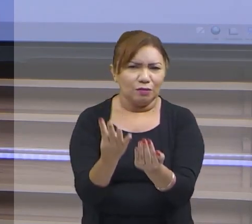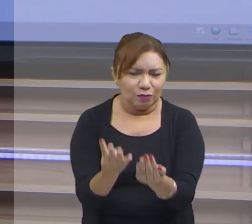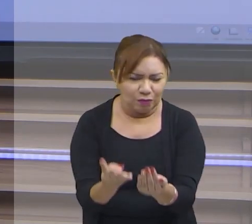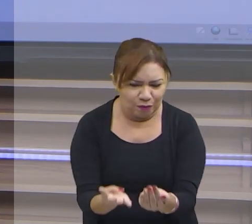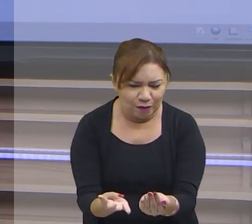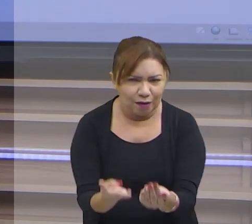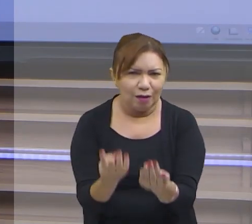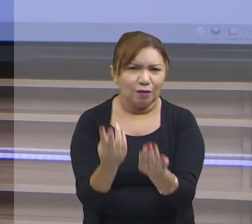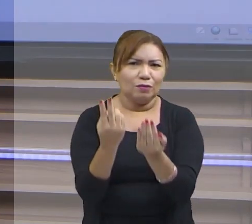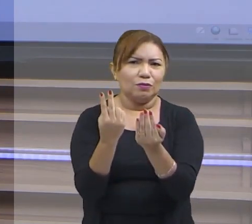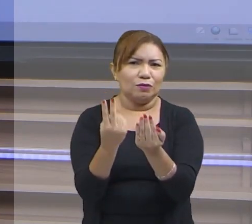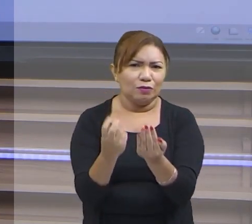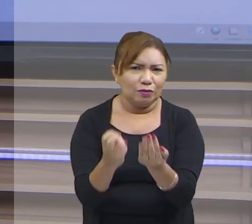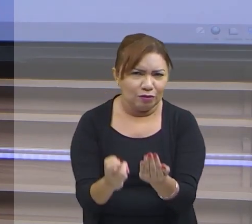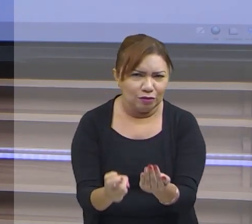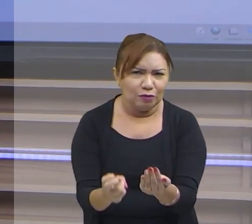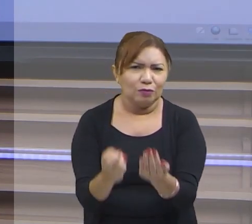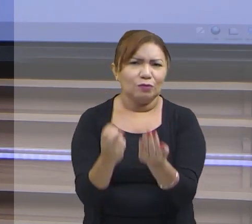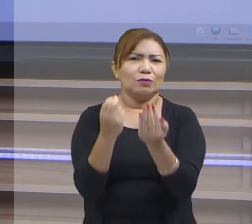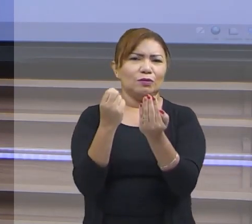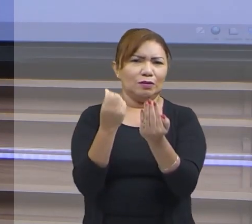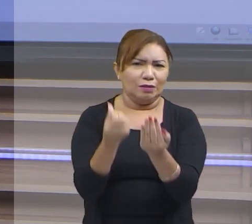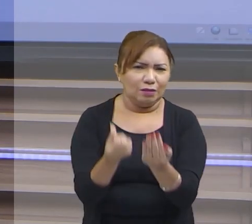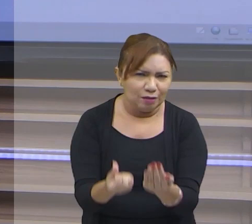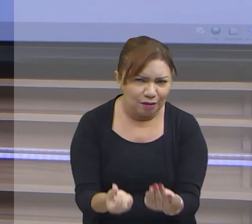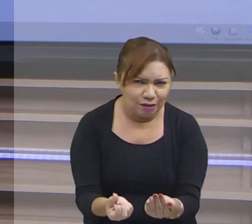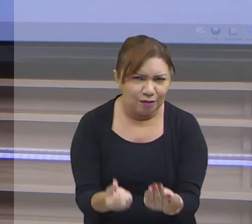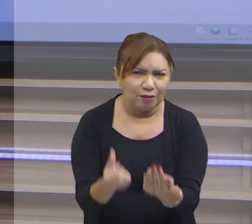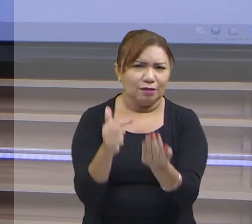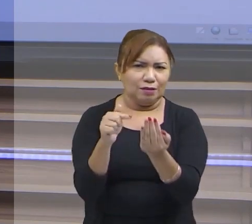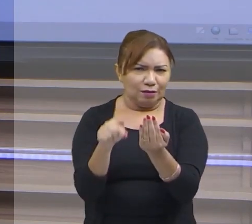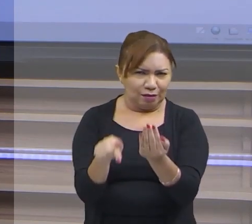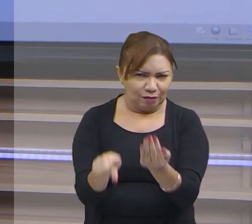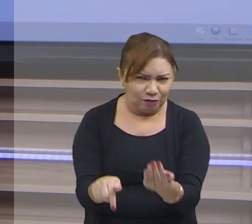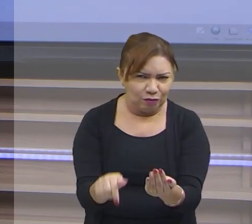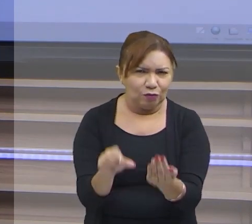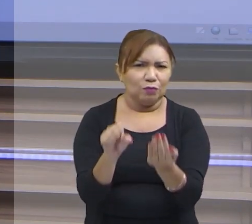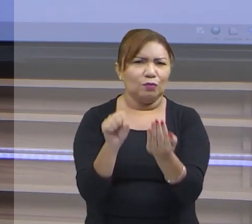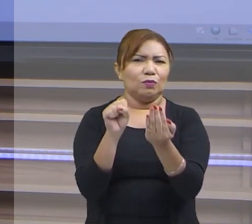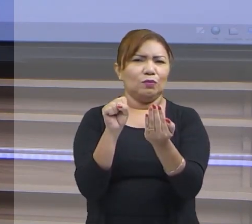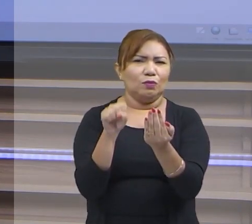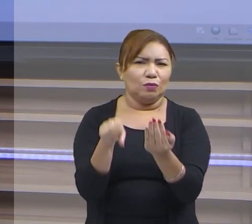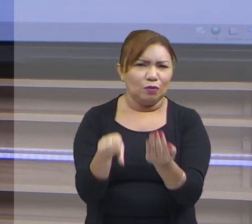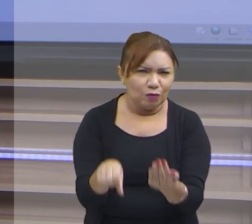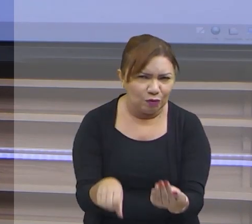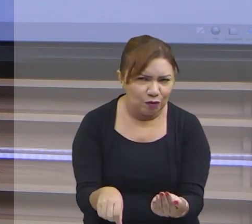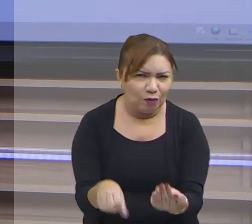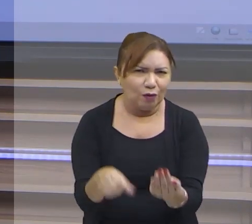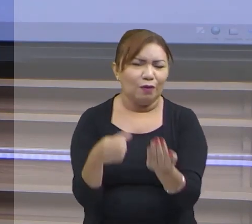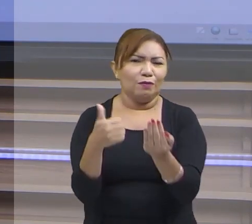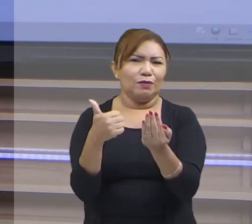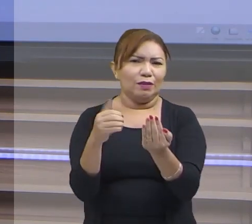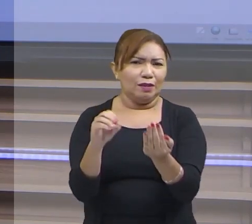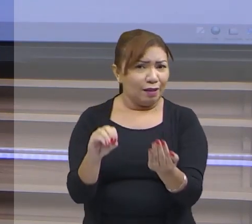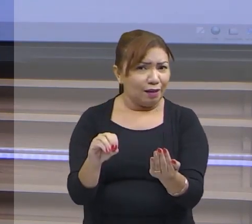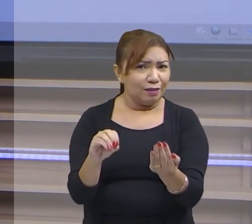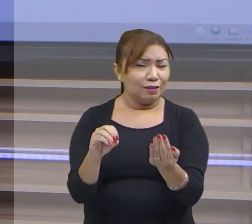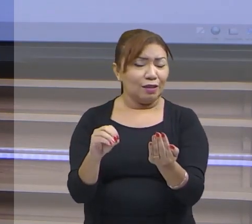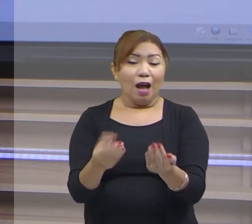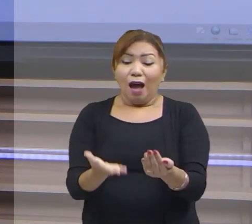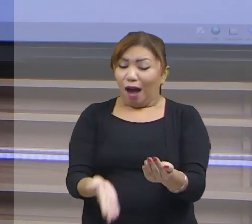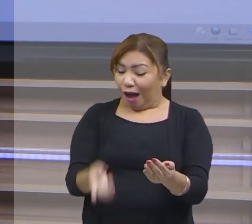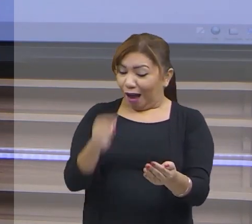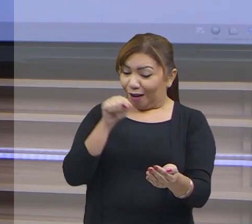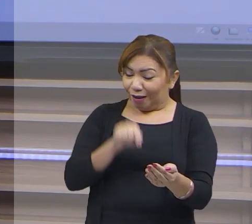cinco, seis, sete, oito, nove, 10. E eu aprendi